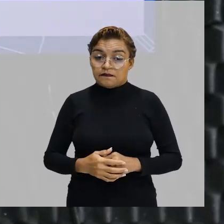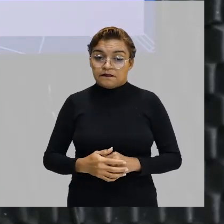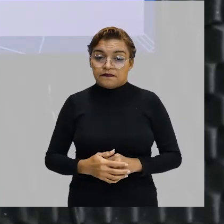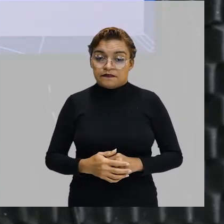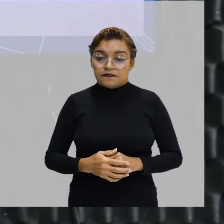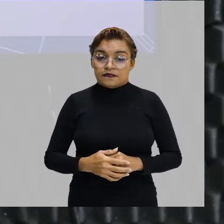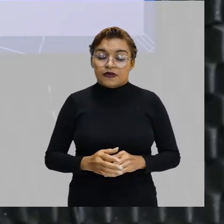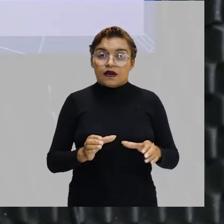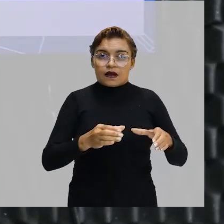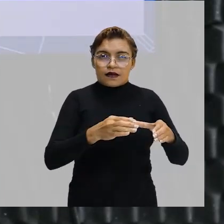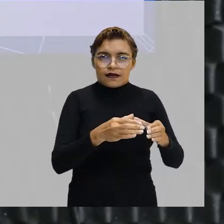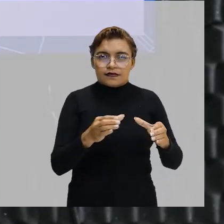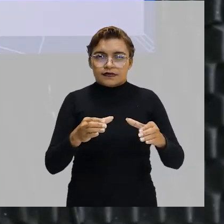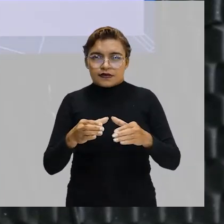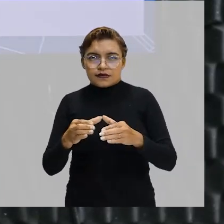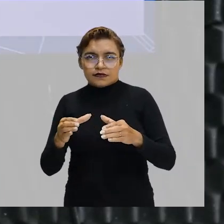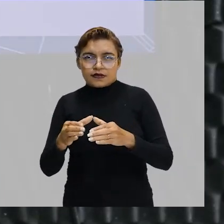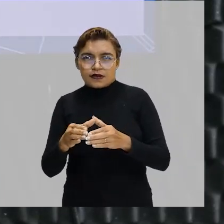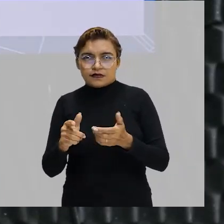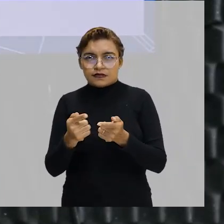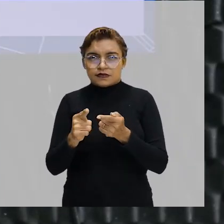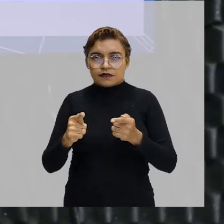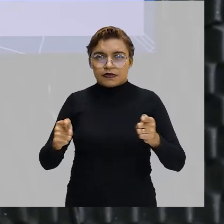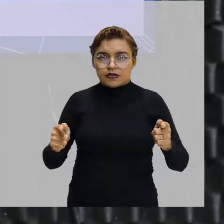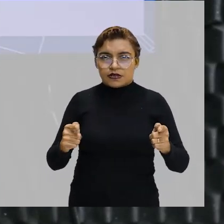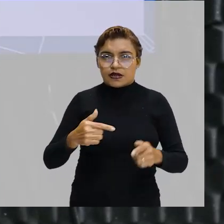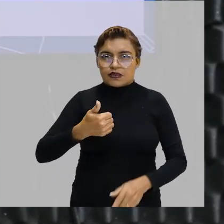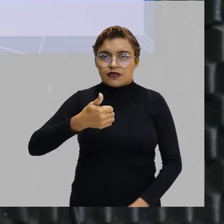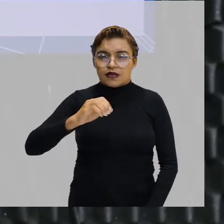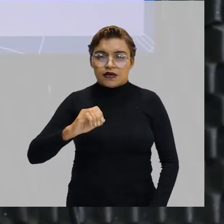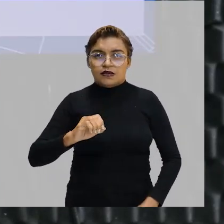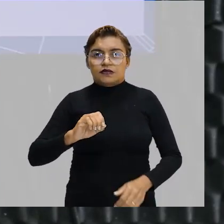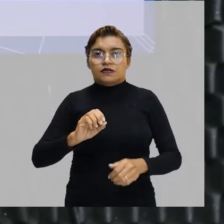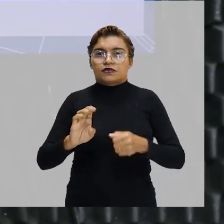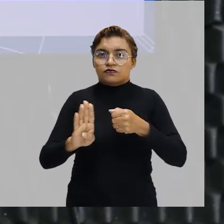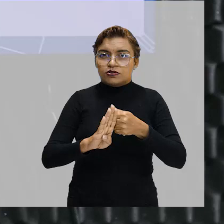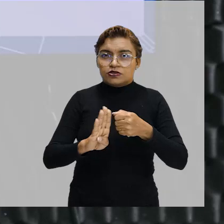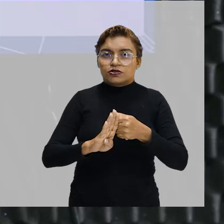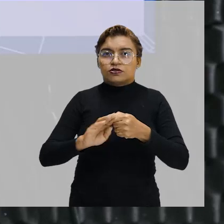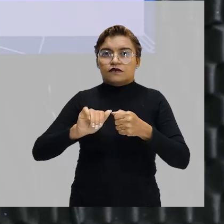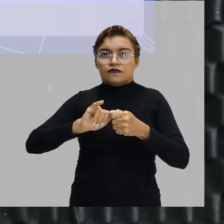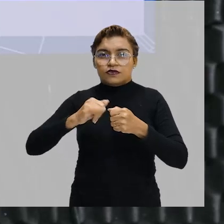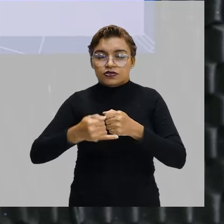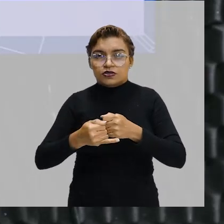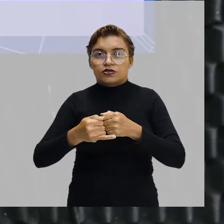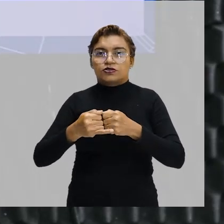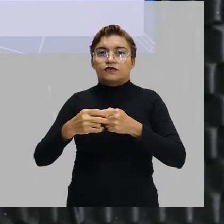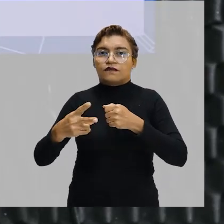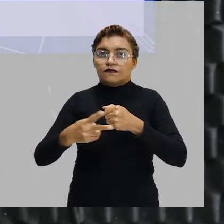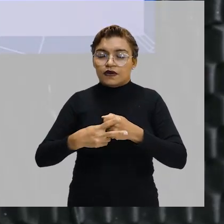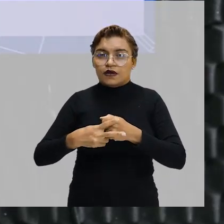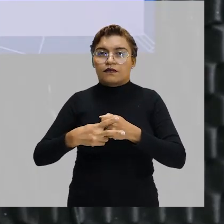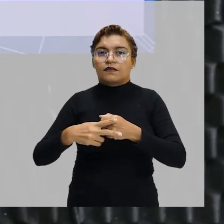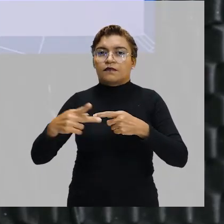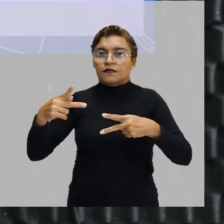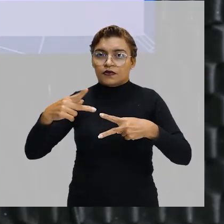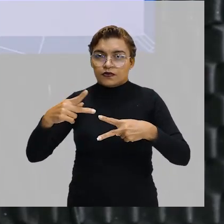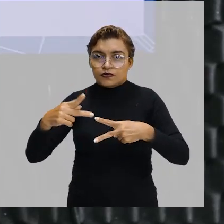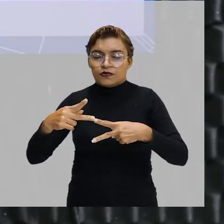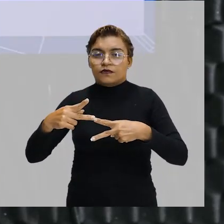10 classes gramaticais, substantivo, adjetivo, verbo, advérbio,